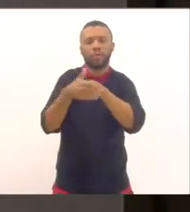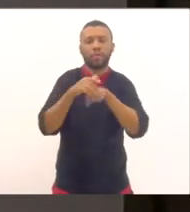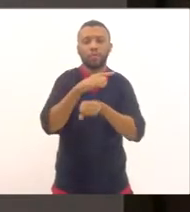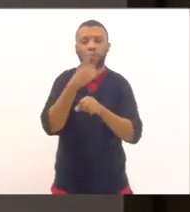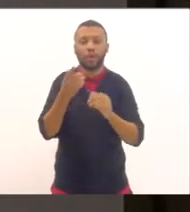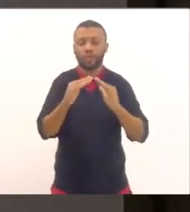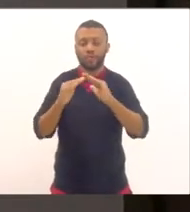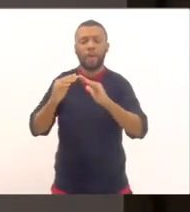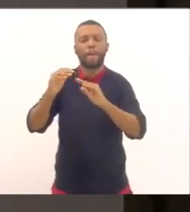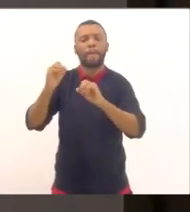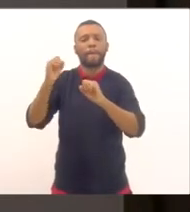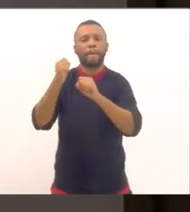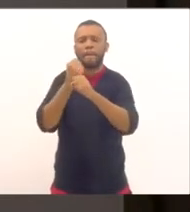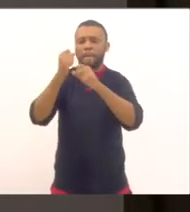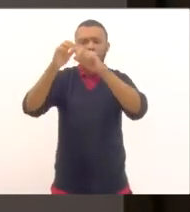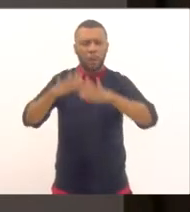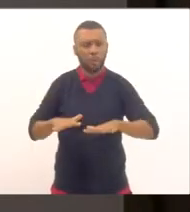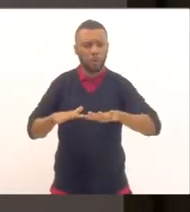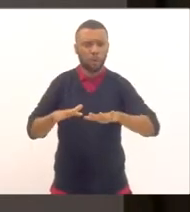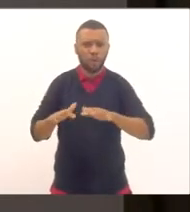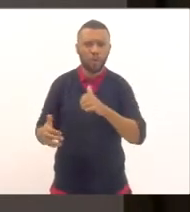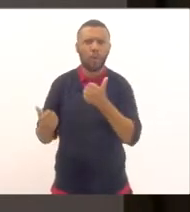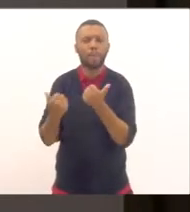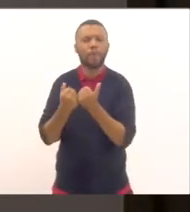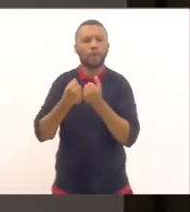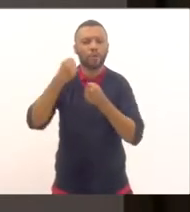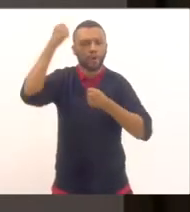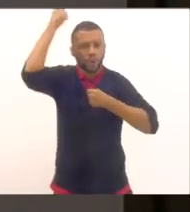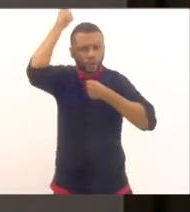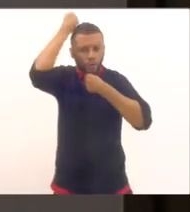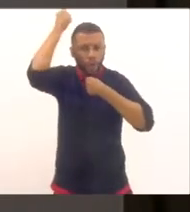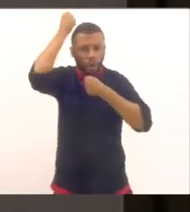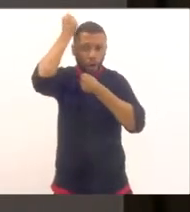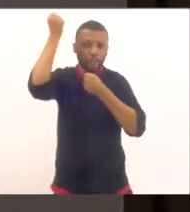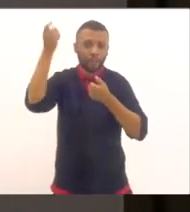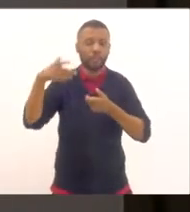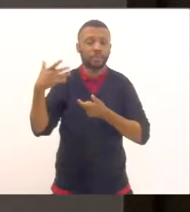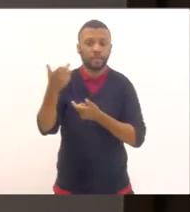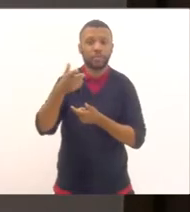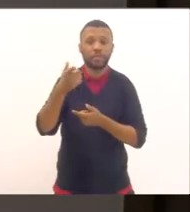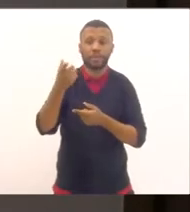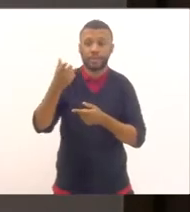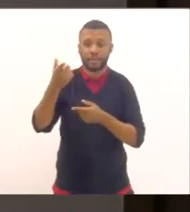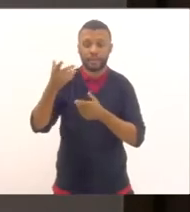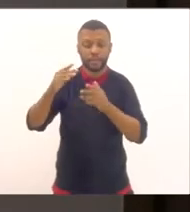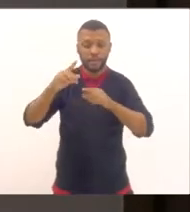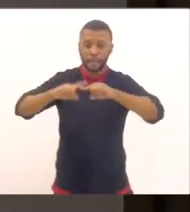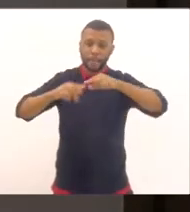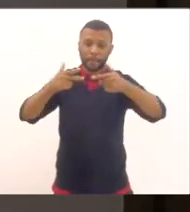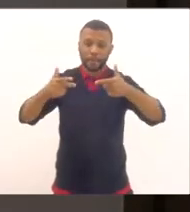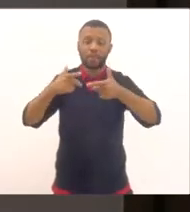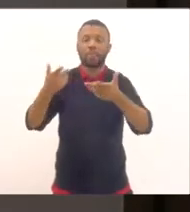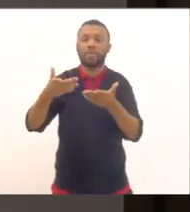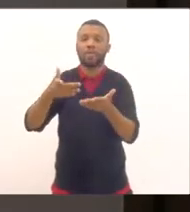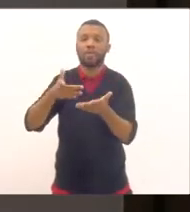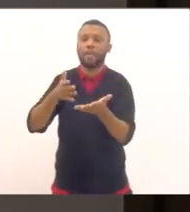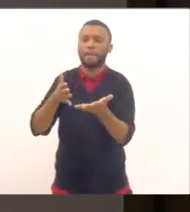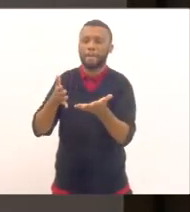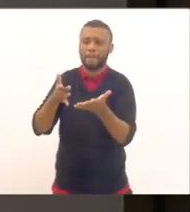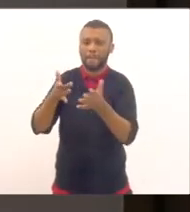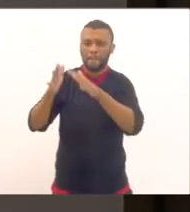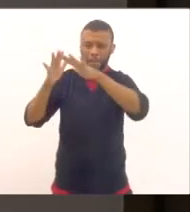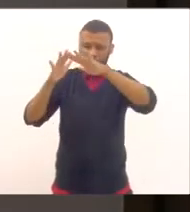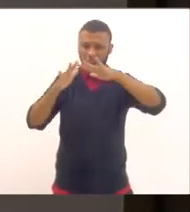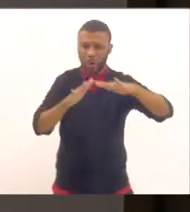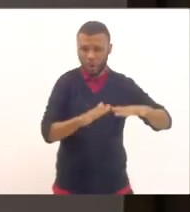do pote ficou assim foi destruir esse material Foi removido para colocado no ponto